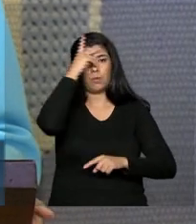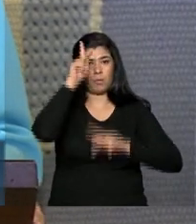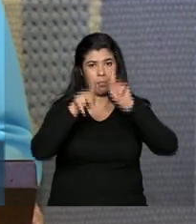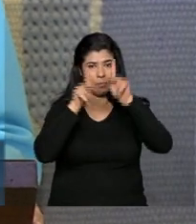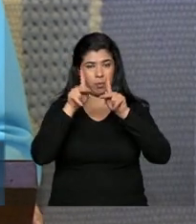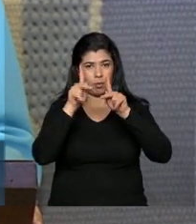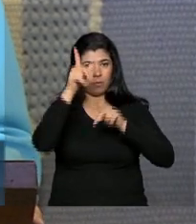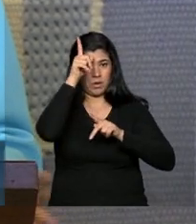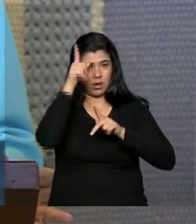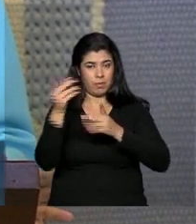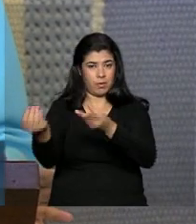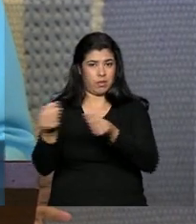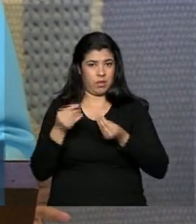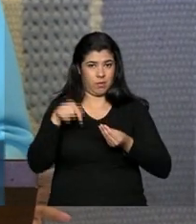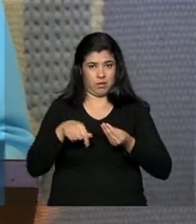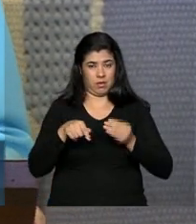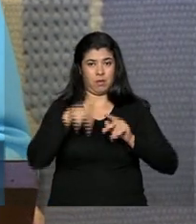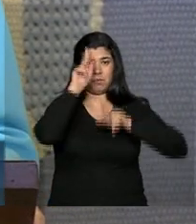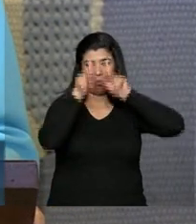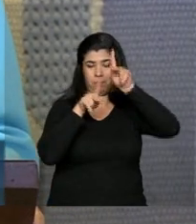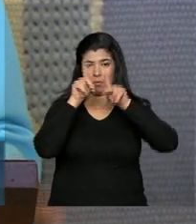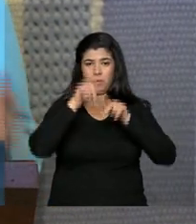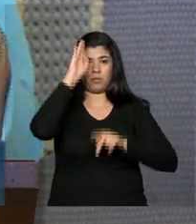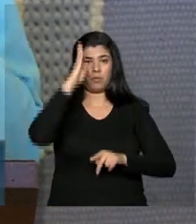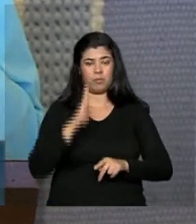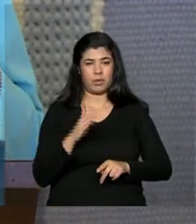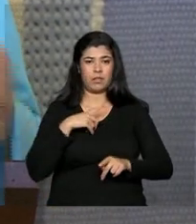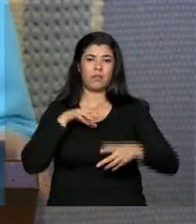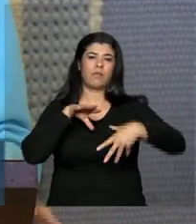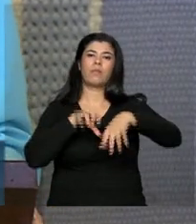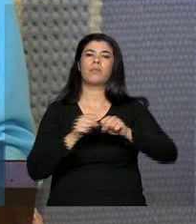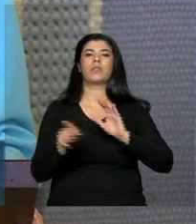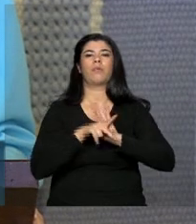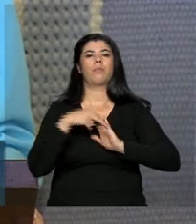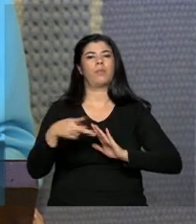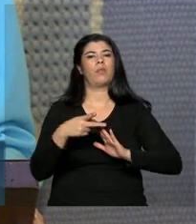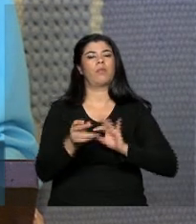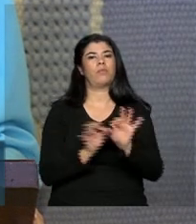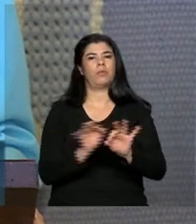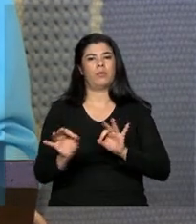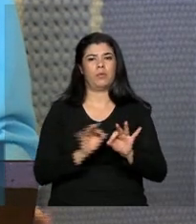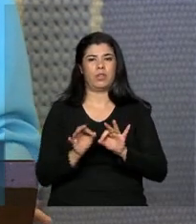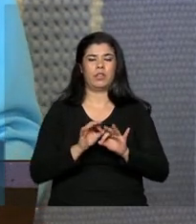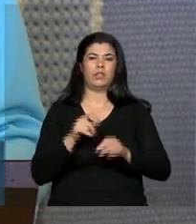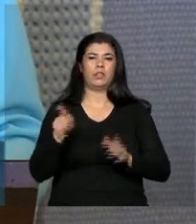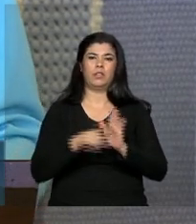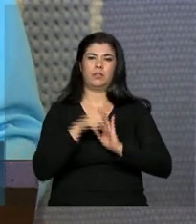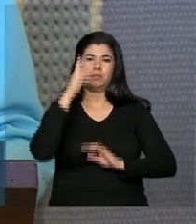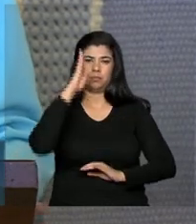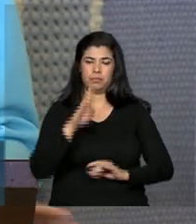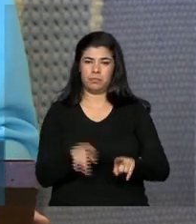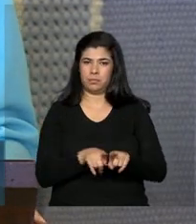deu ao povo brasileiro e à formação da nossa nacionalidade.